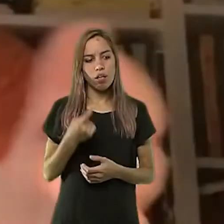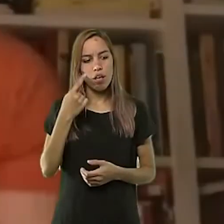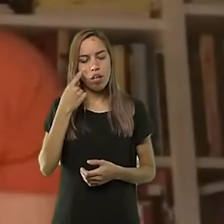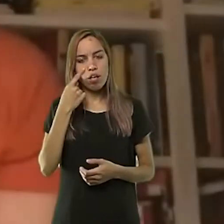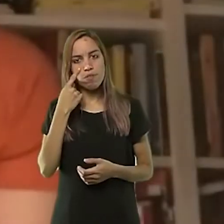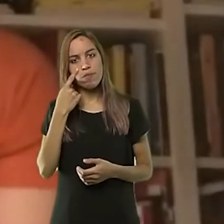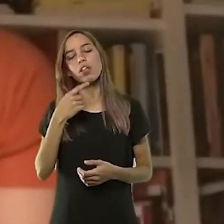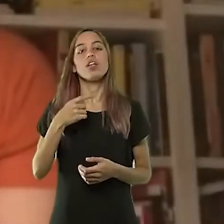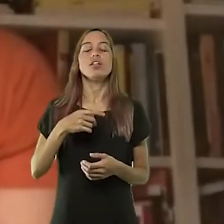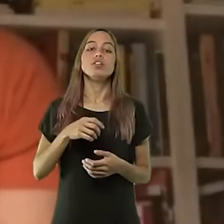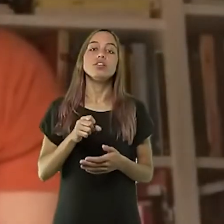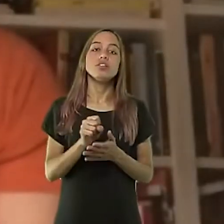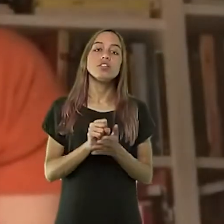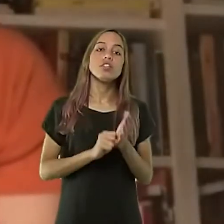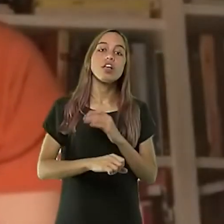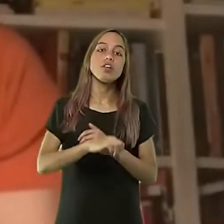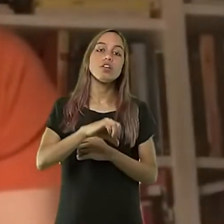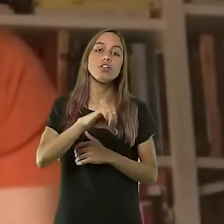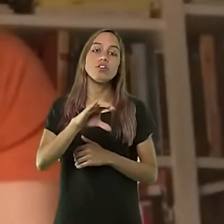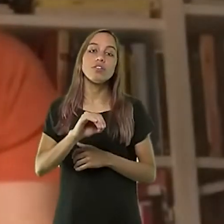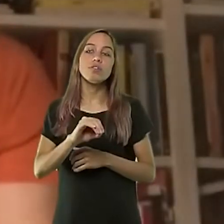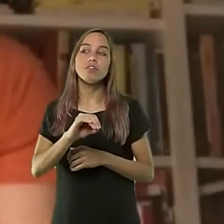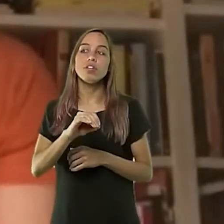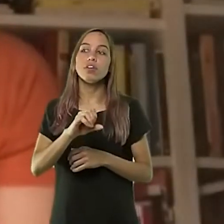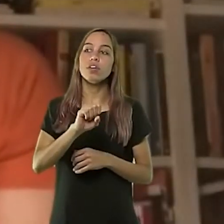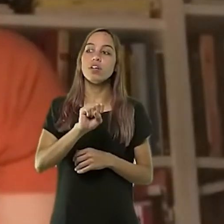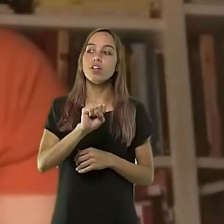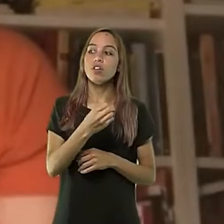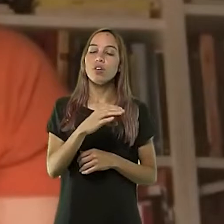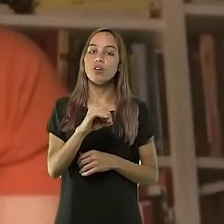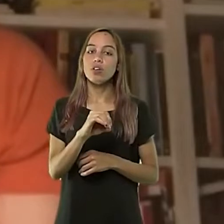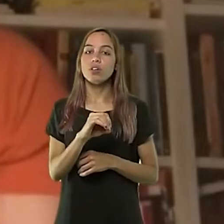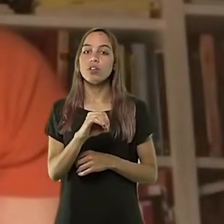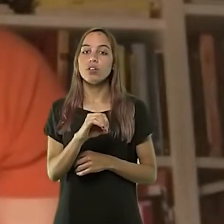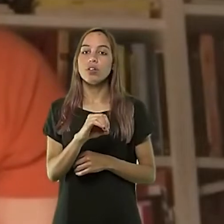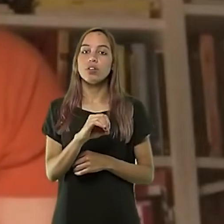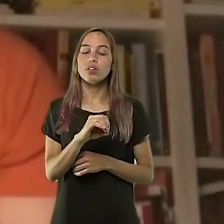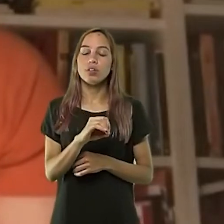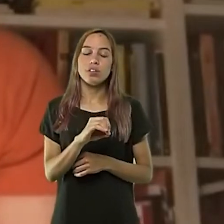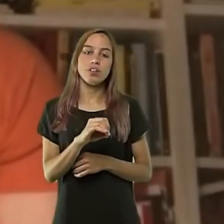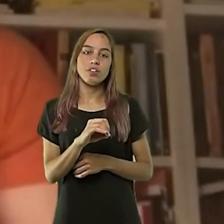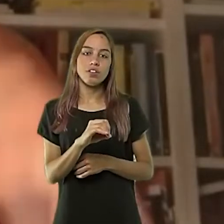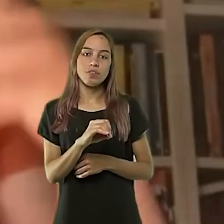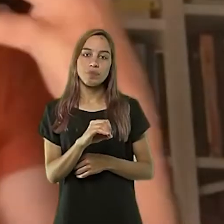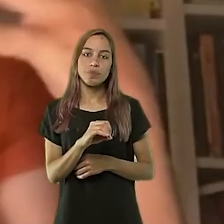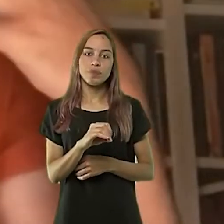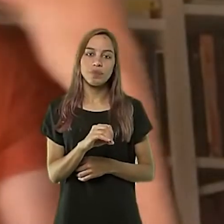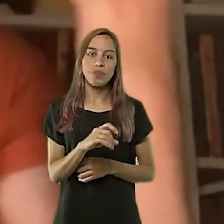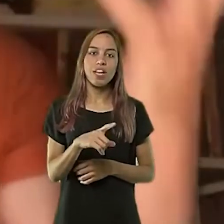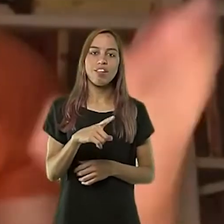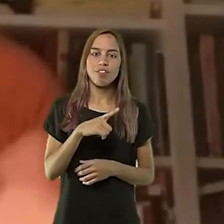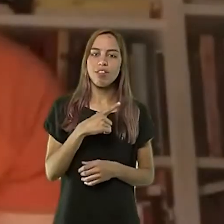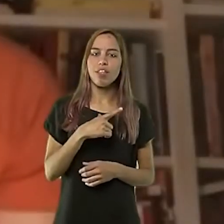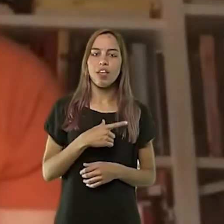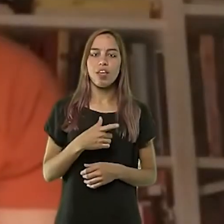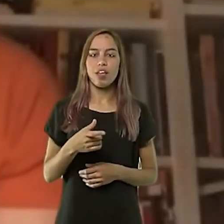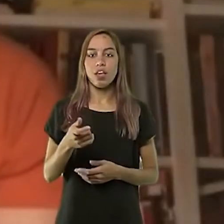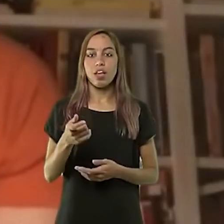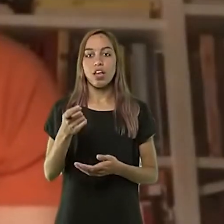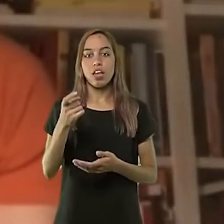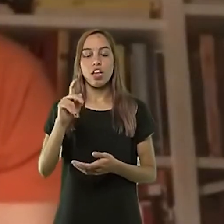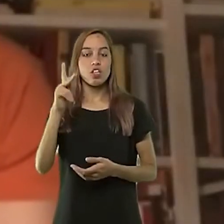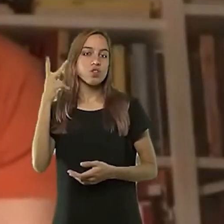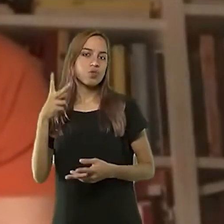anos 90, nos anos 80, acho que nos anos 90, por este casal, os Zell, que aliás eles quiseram patentear a